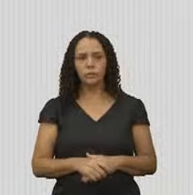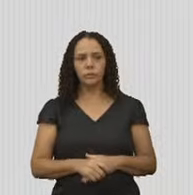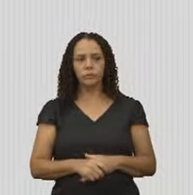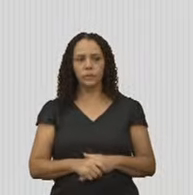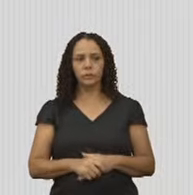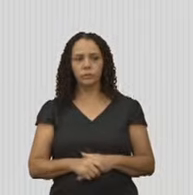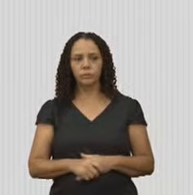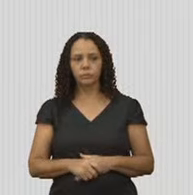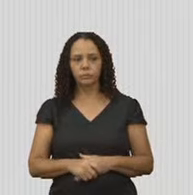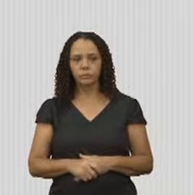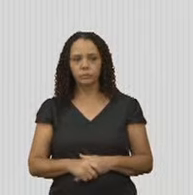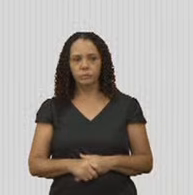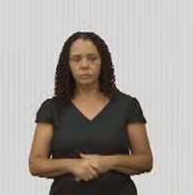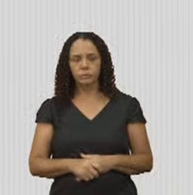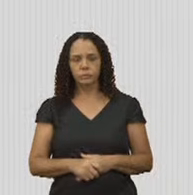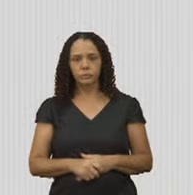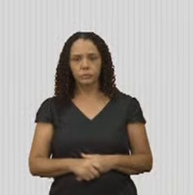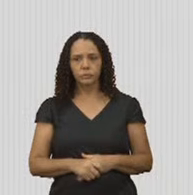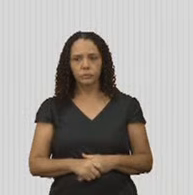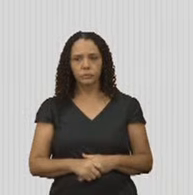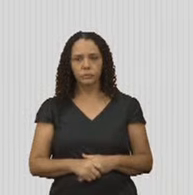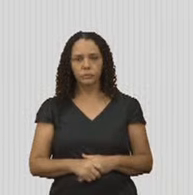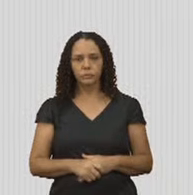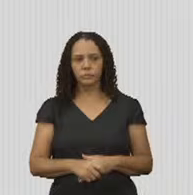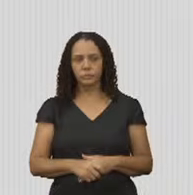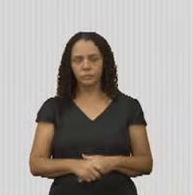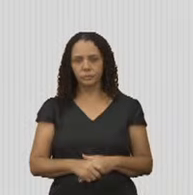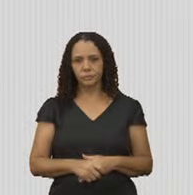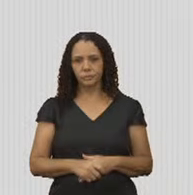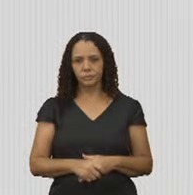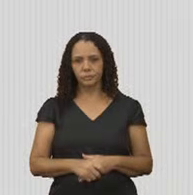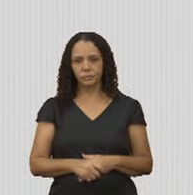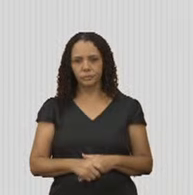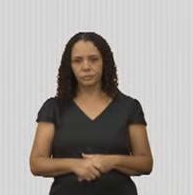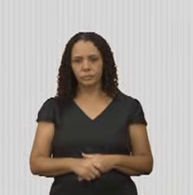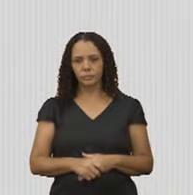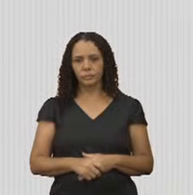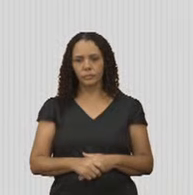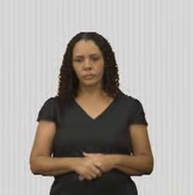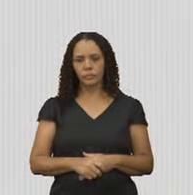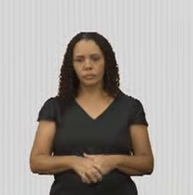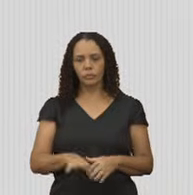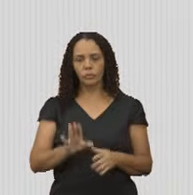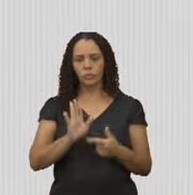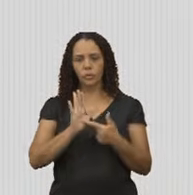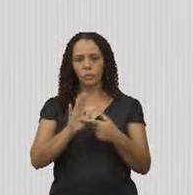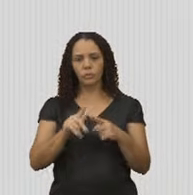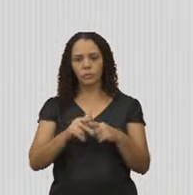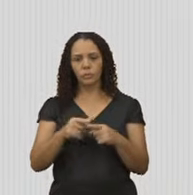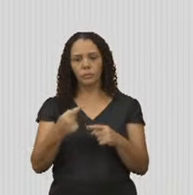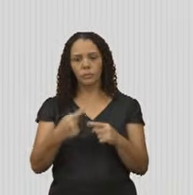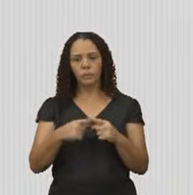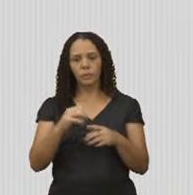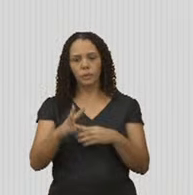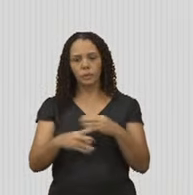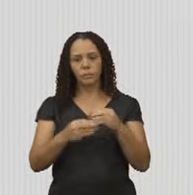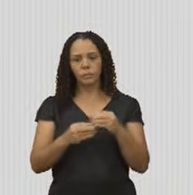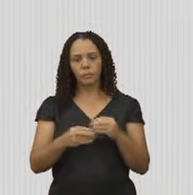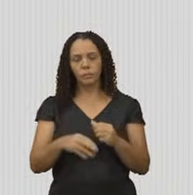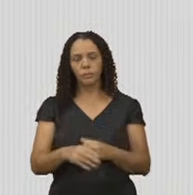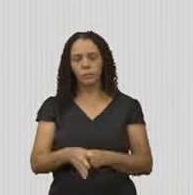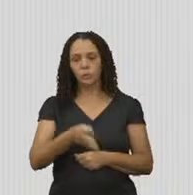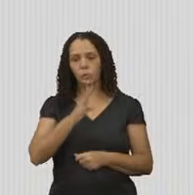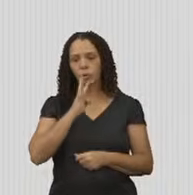Pode colocar o próximo, por gentileza. Eu só vou fazer uma pequena correção, porque já entrou com uma emenda, né? Reconhece